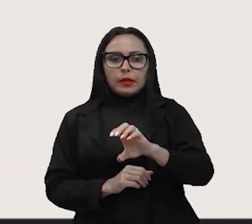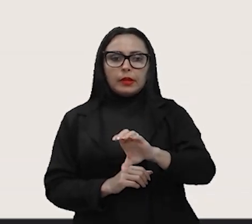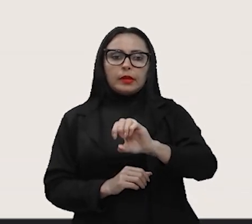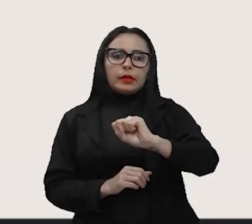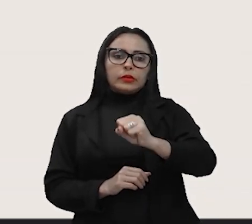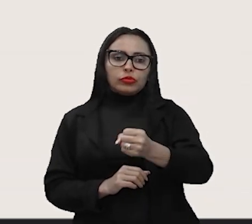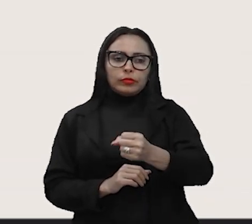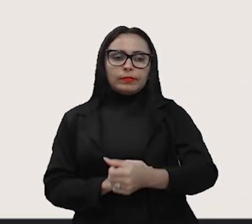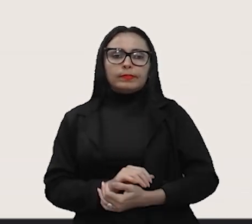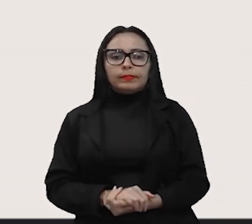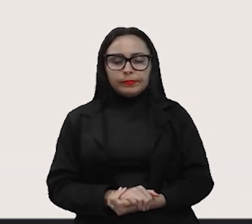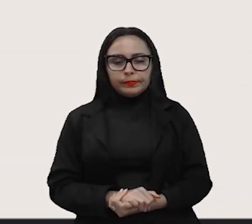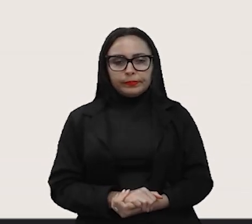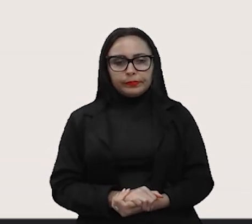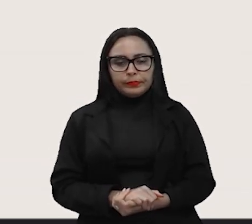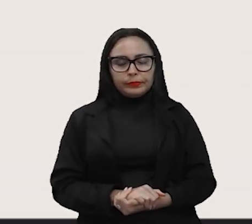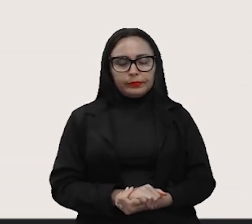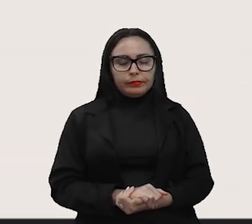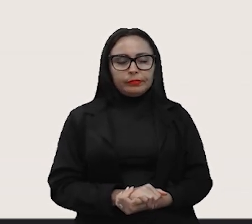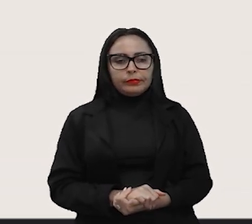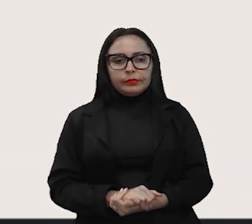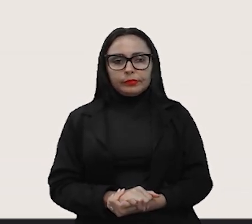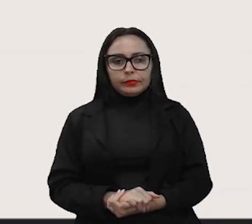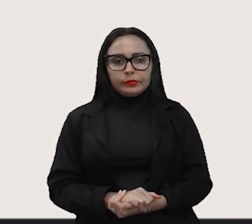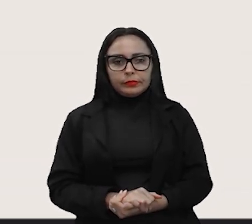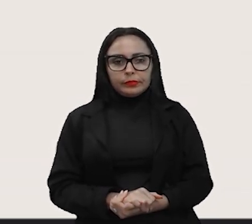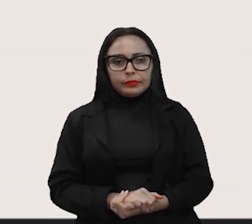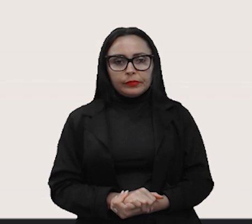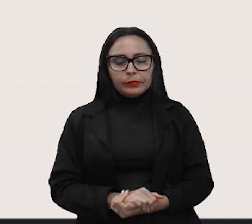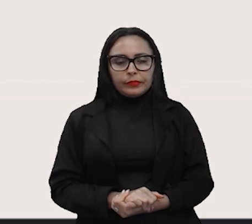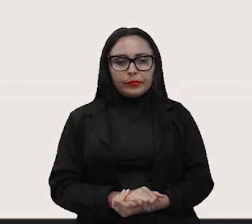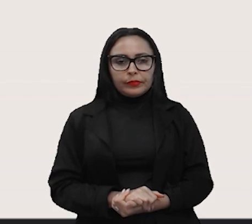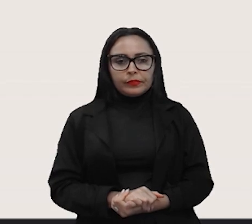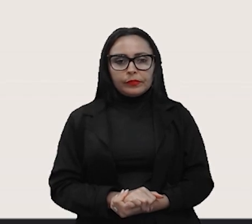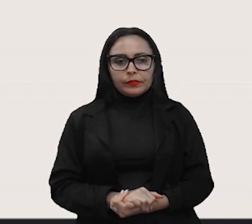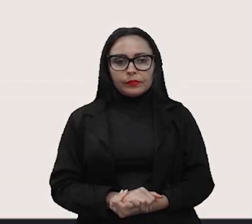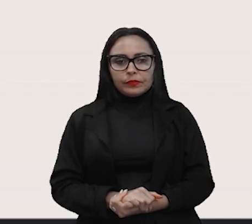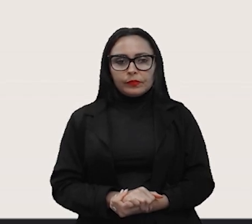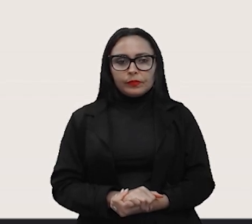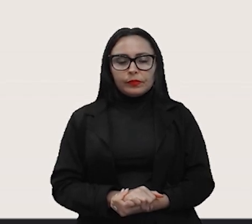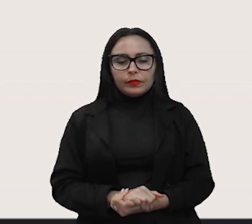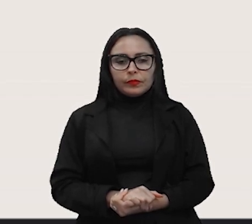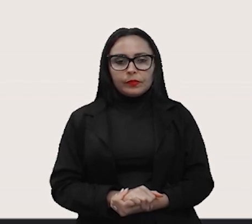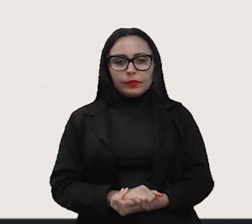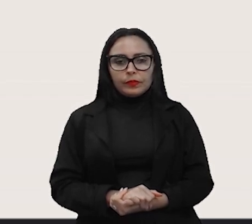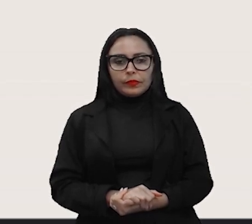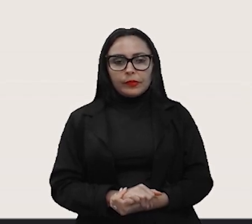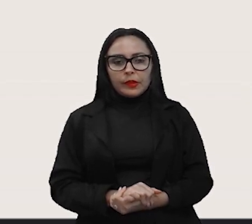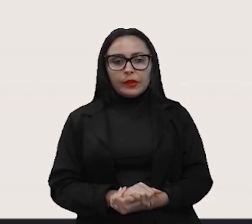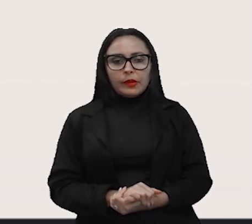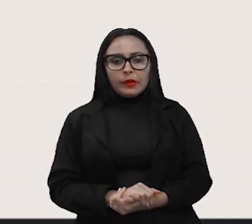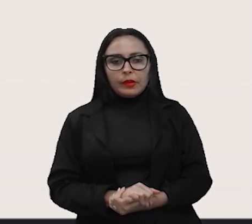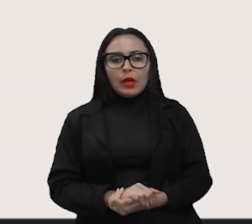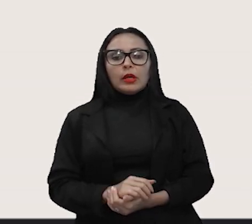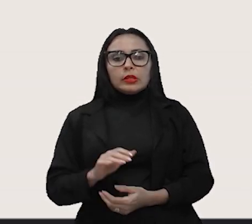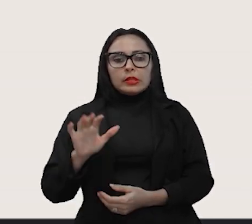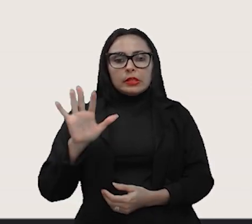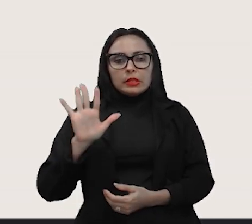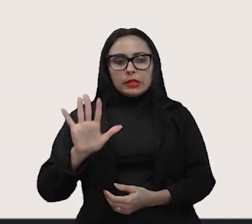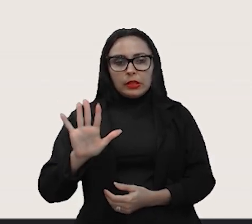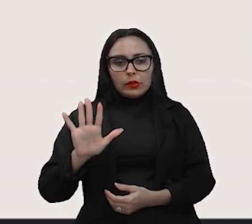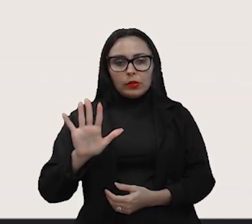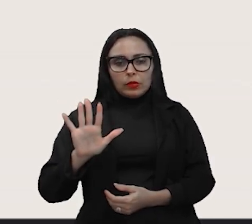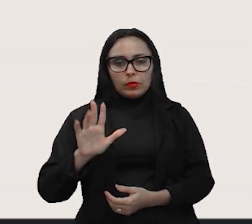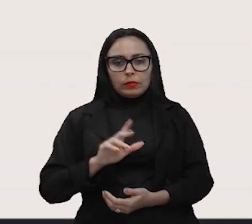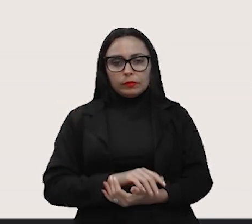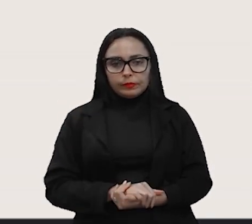O famosíssimo pâncreas. É só lembrar da glicose, é o controle do açúcar. Depois eu vou ter outra glândula, ó, que são aquelas